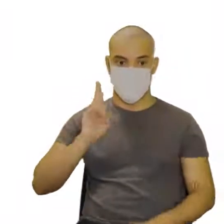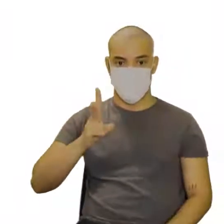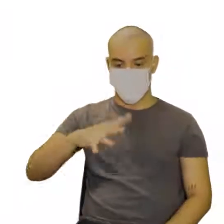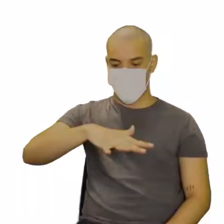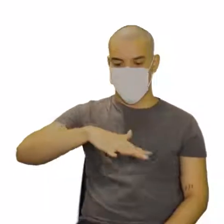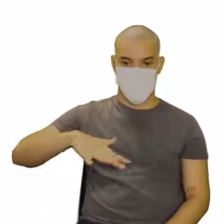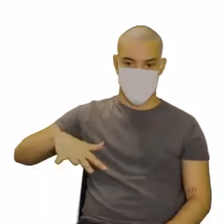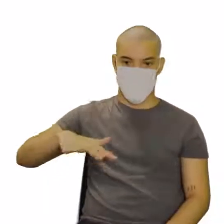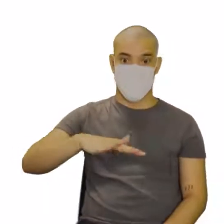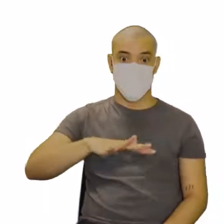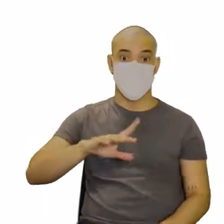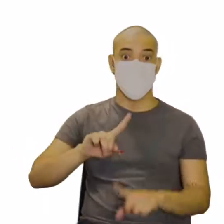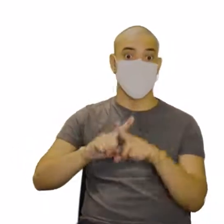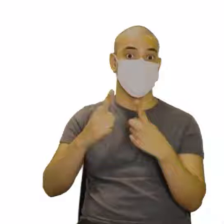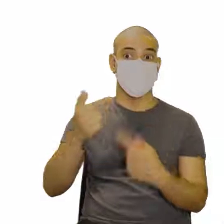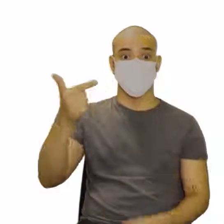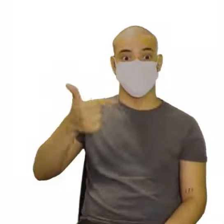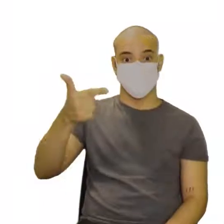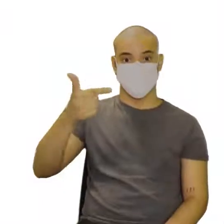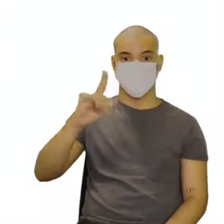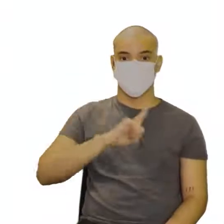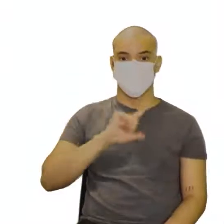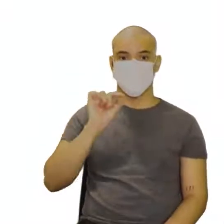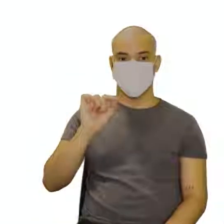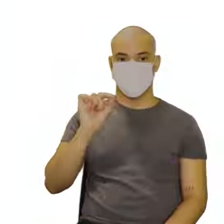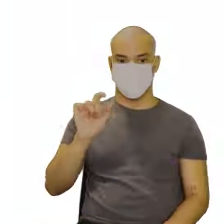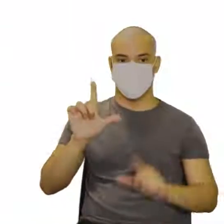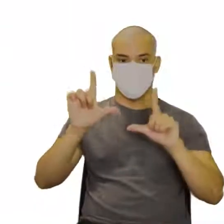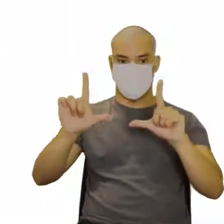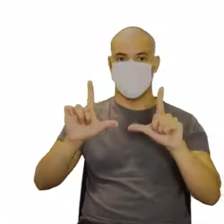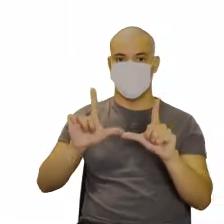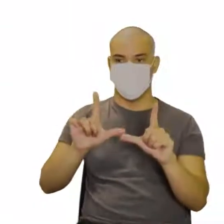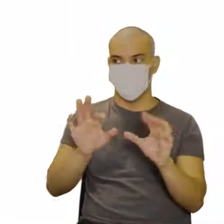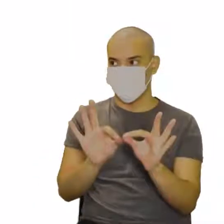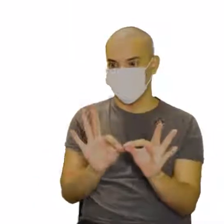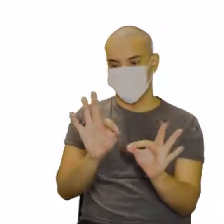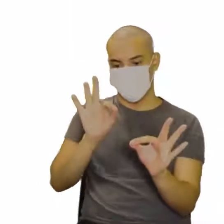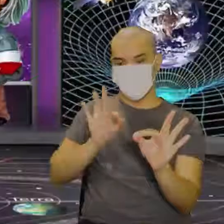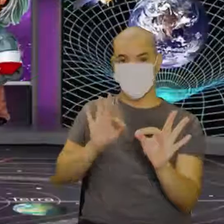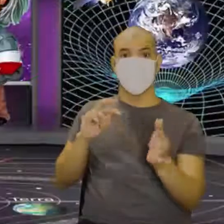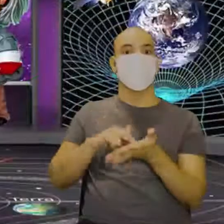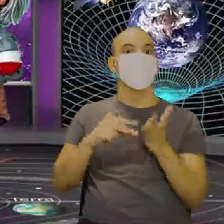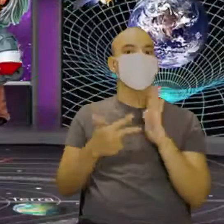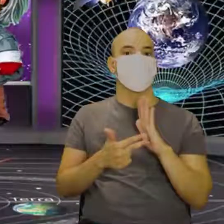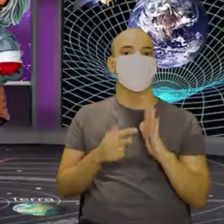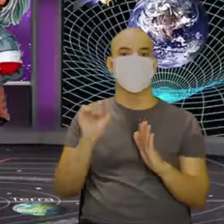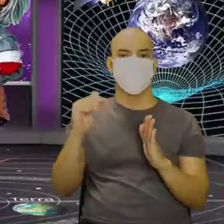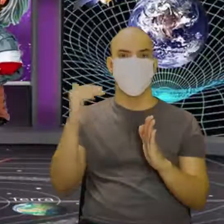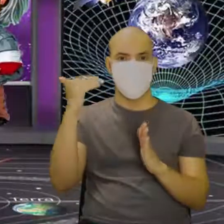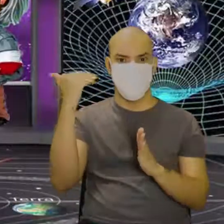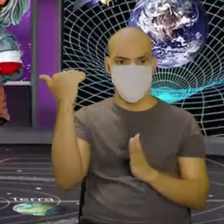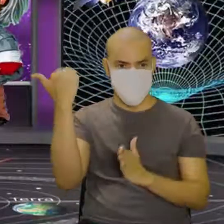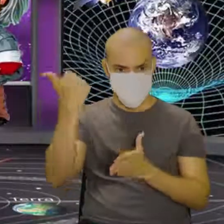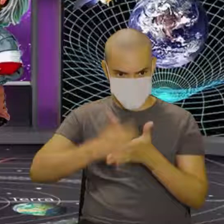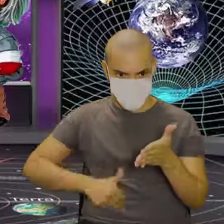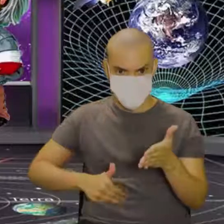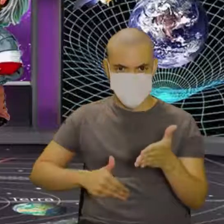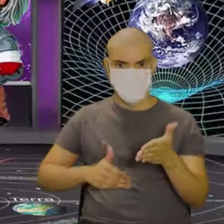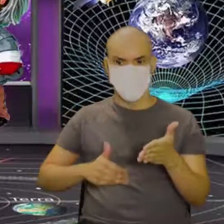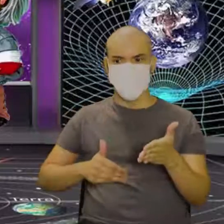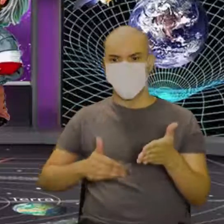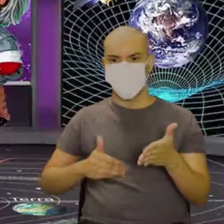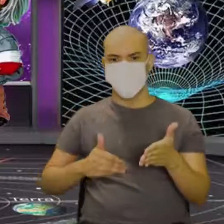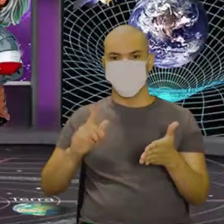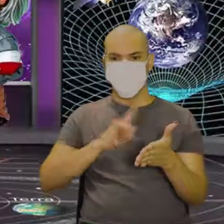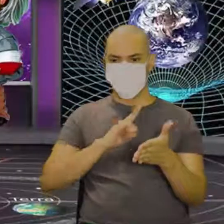área, mas só que no segundo capacitor a minha placa estaria mais afastada, quer dizer que ele vai armazenar menos carga, mesmo